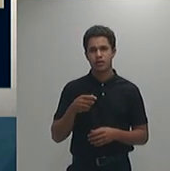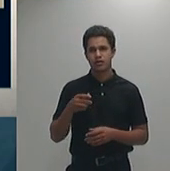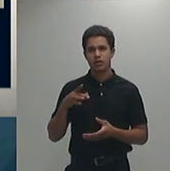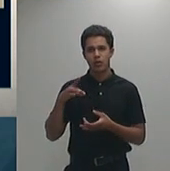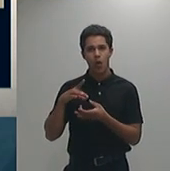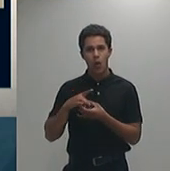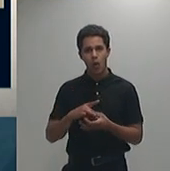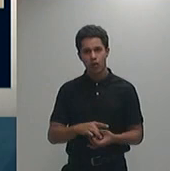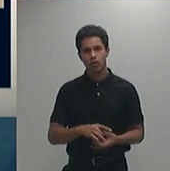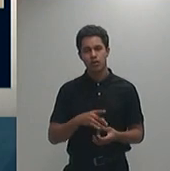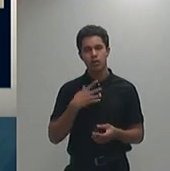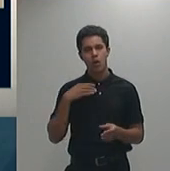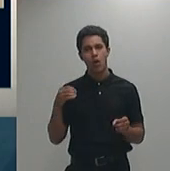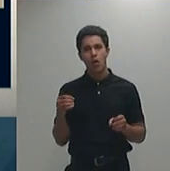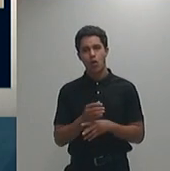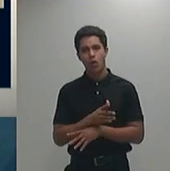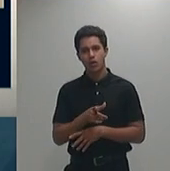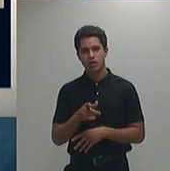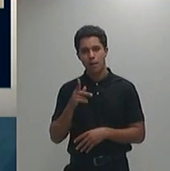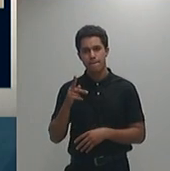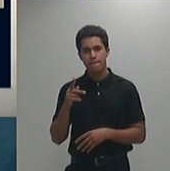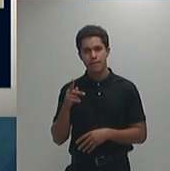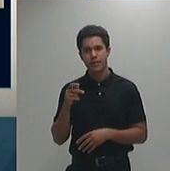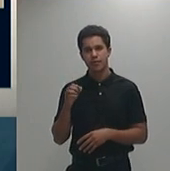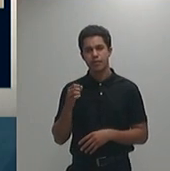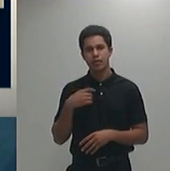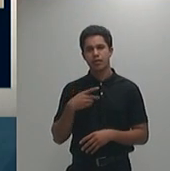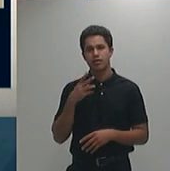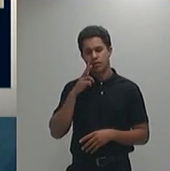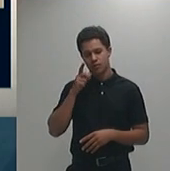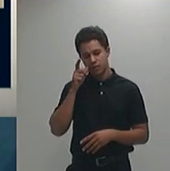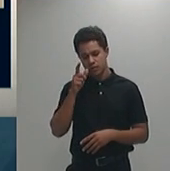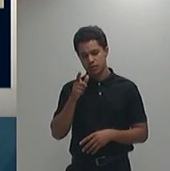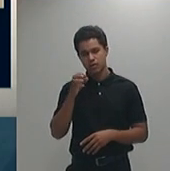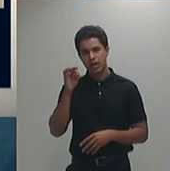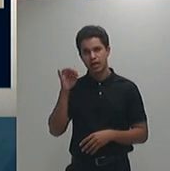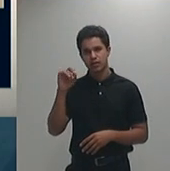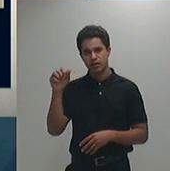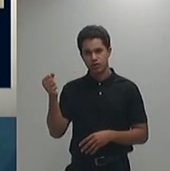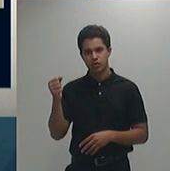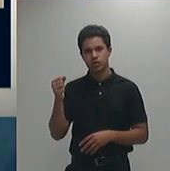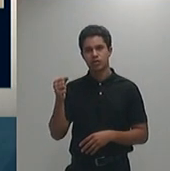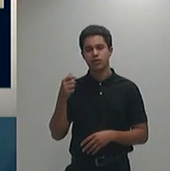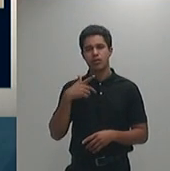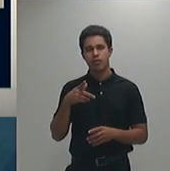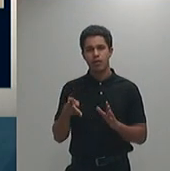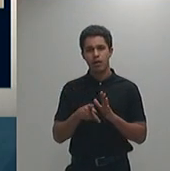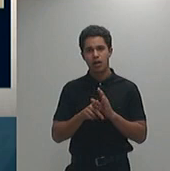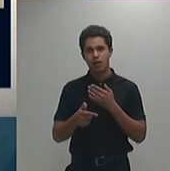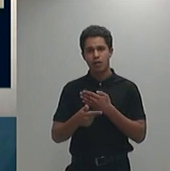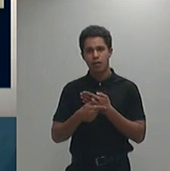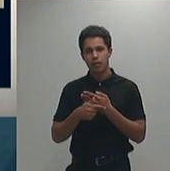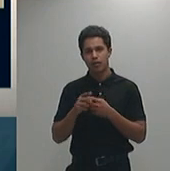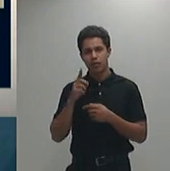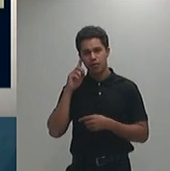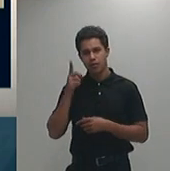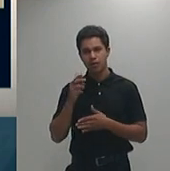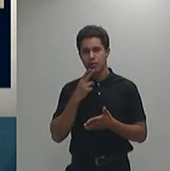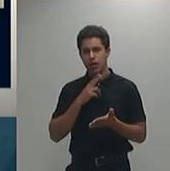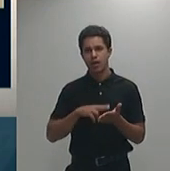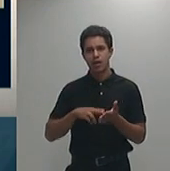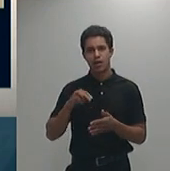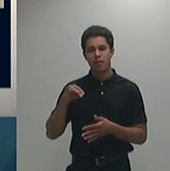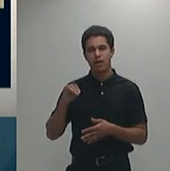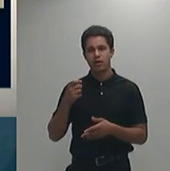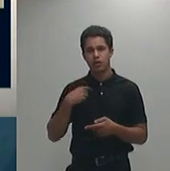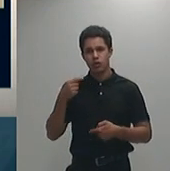conclusão da preliminar tem esse competir ao STJ em atenção a função condicional que lhe é atribuído pela Carta Magna conhecer e julgar o conflito de